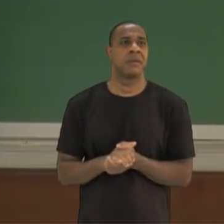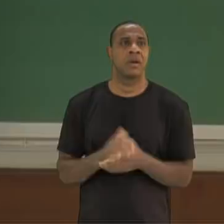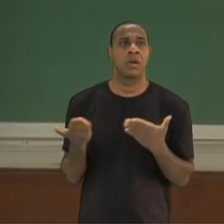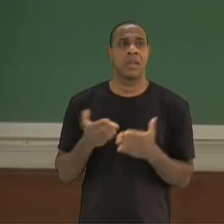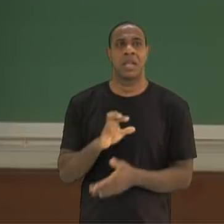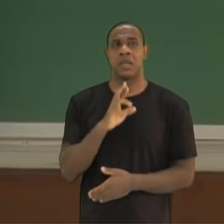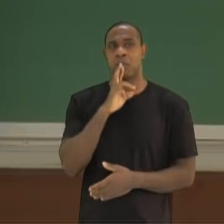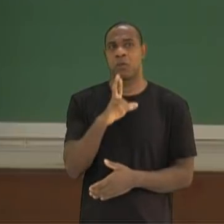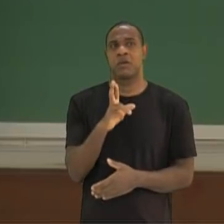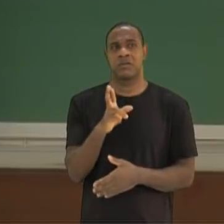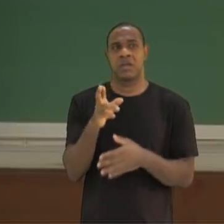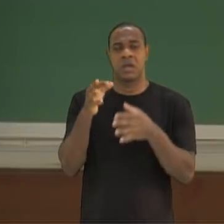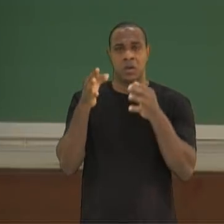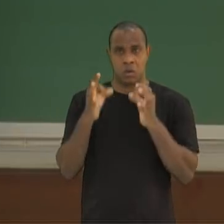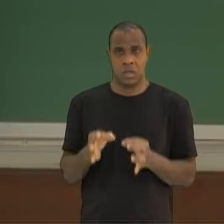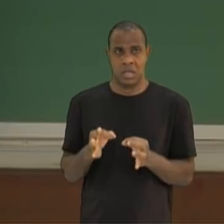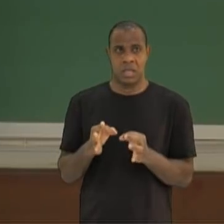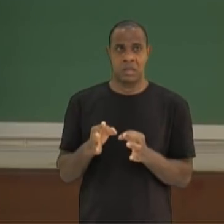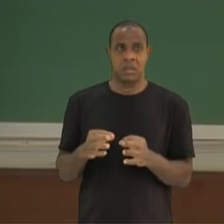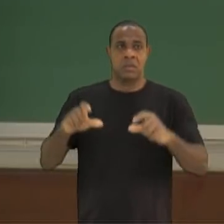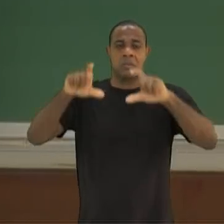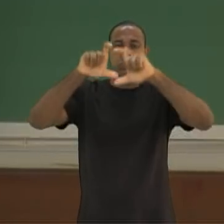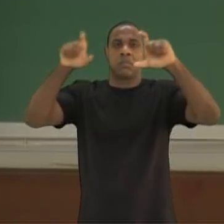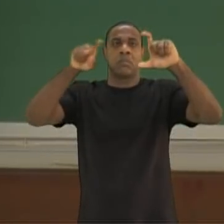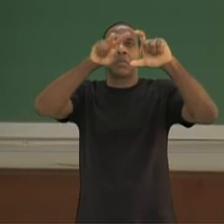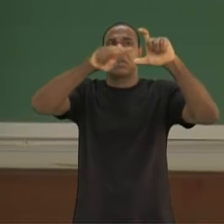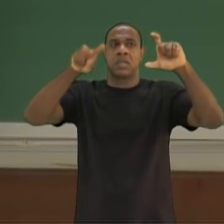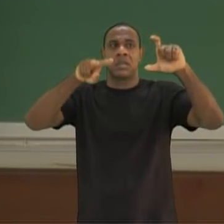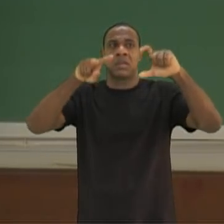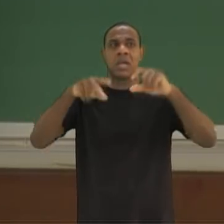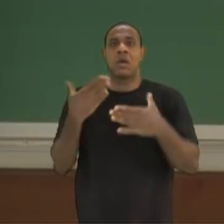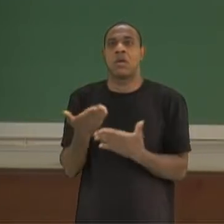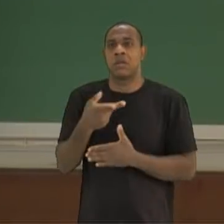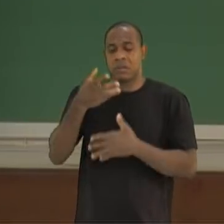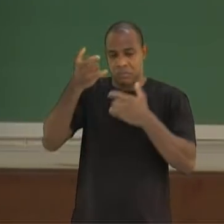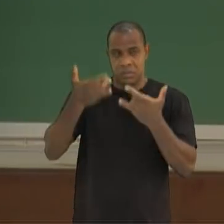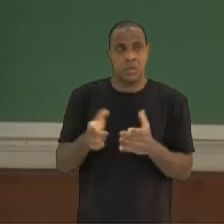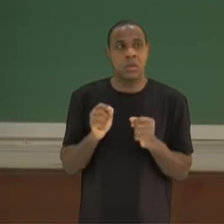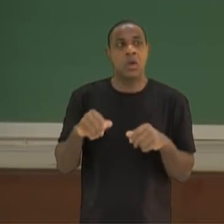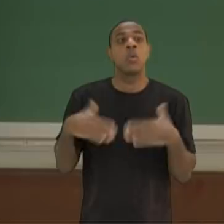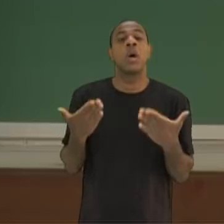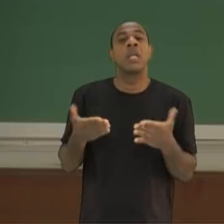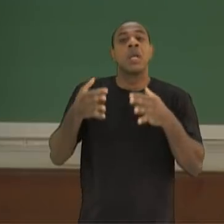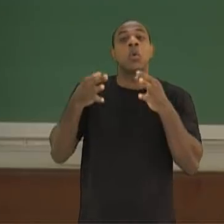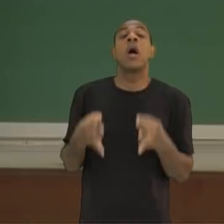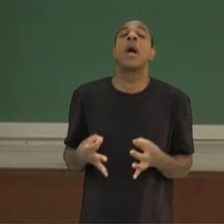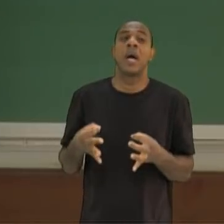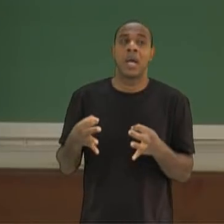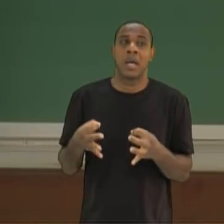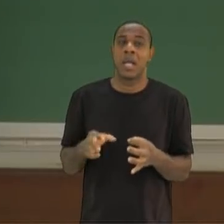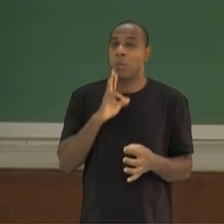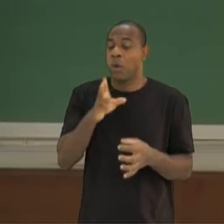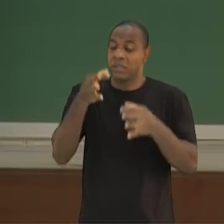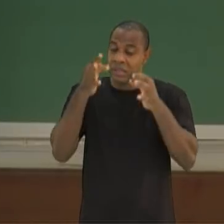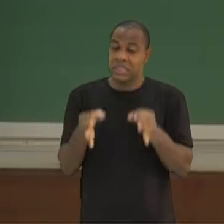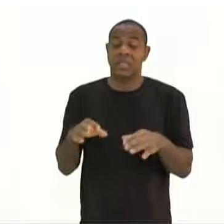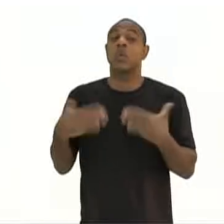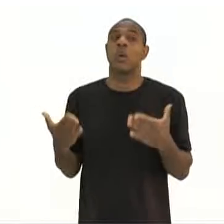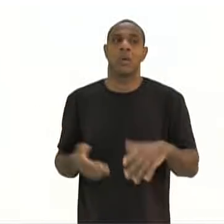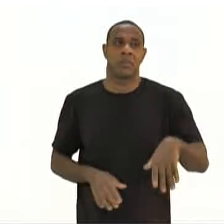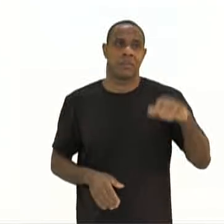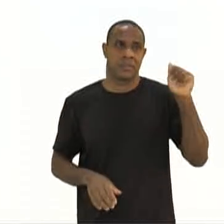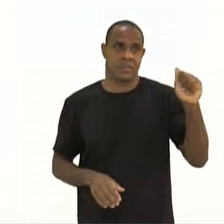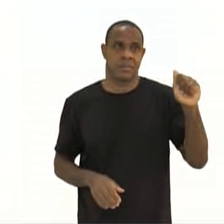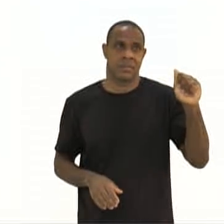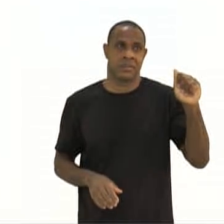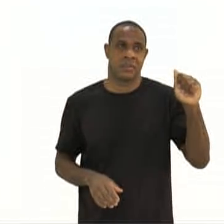corretas. Relacionado ao texto, eu quero que você me diga quais são as corretas. Então vamos lá? Na letra